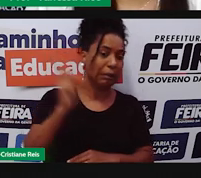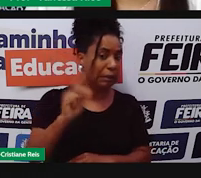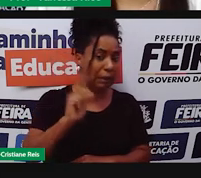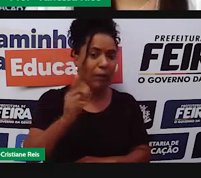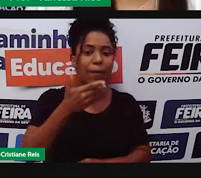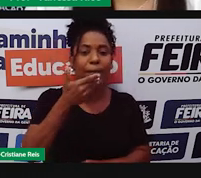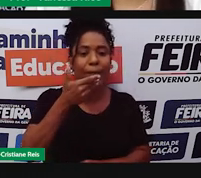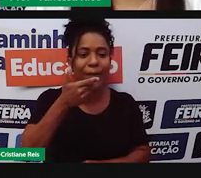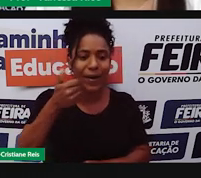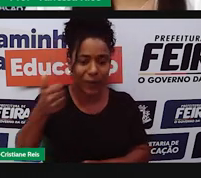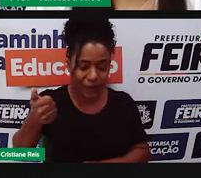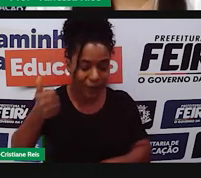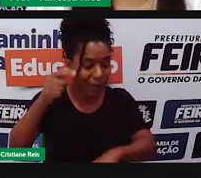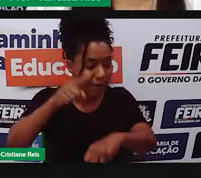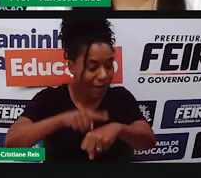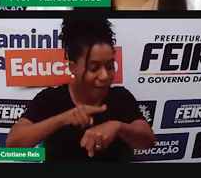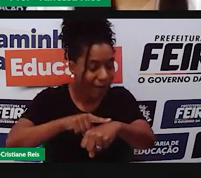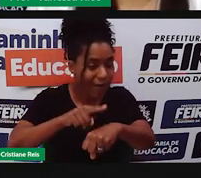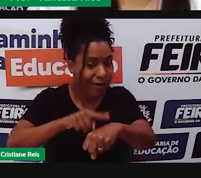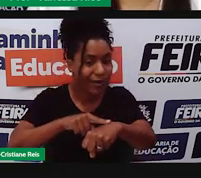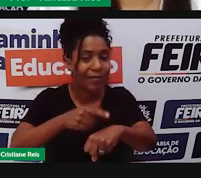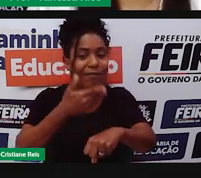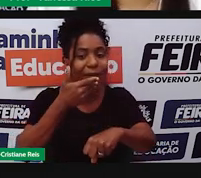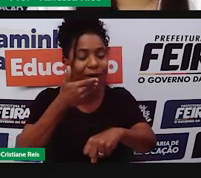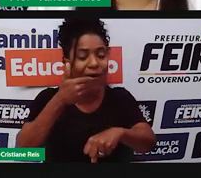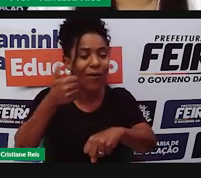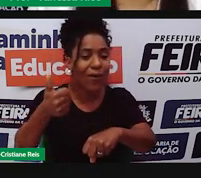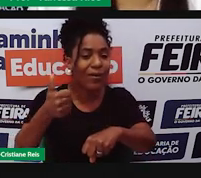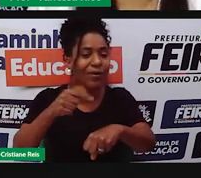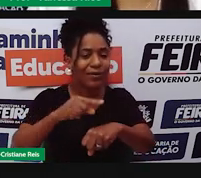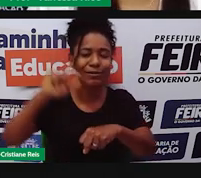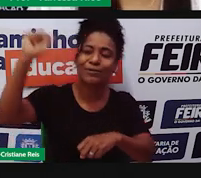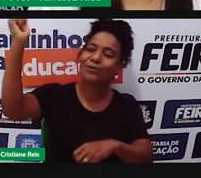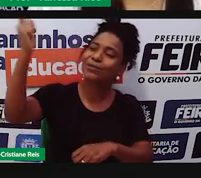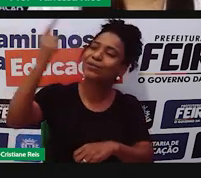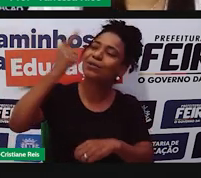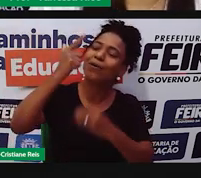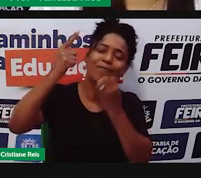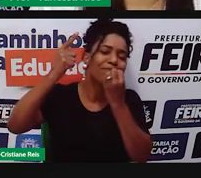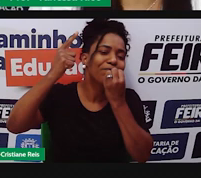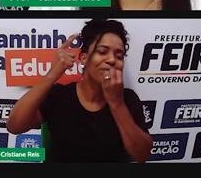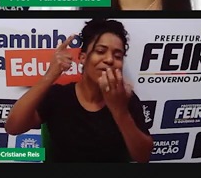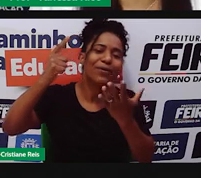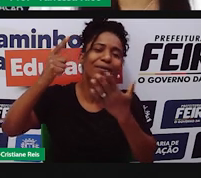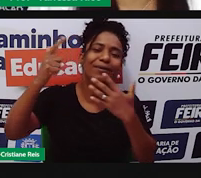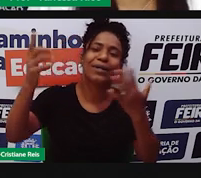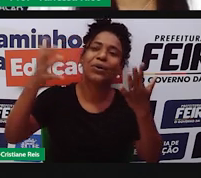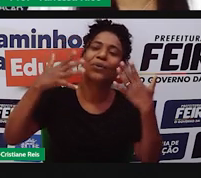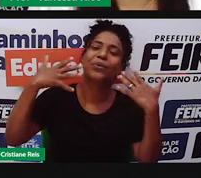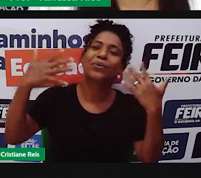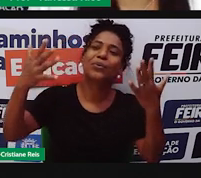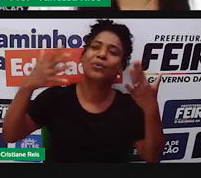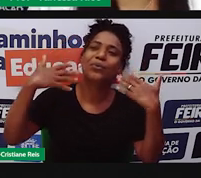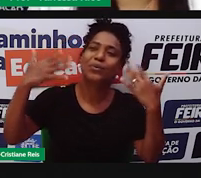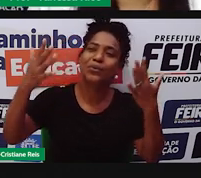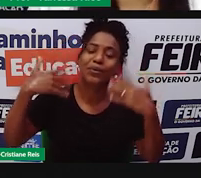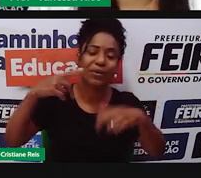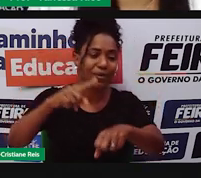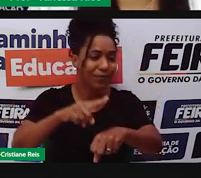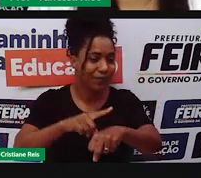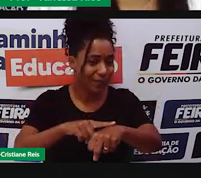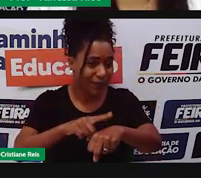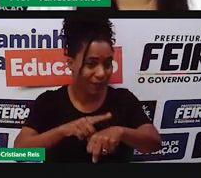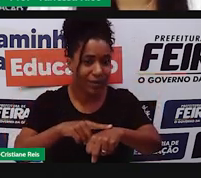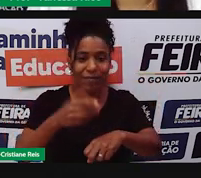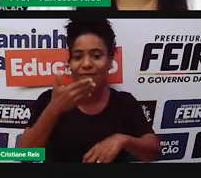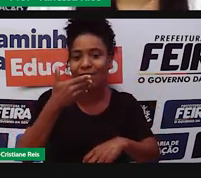mais adequado para a gente absorver toda essa luminosidade, todos os benefícios que a luz do sol pode trazer para o nosso corpo,